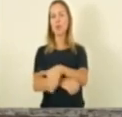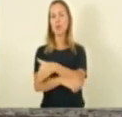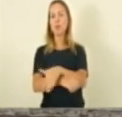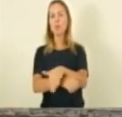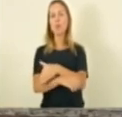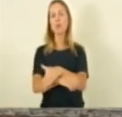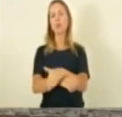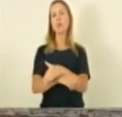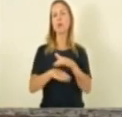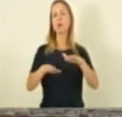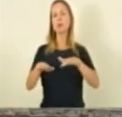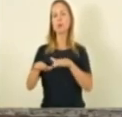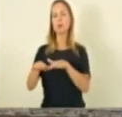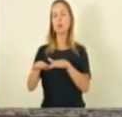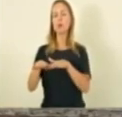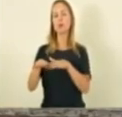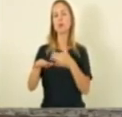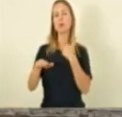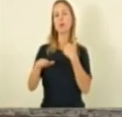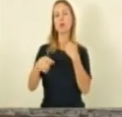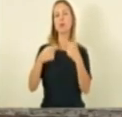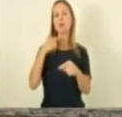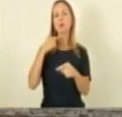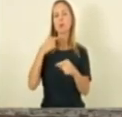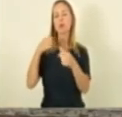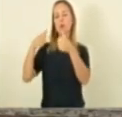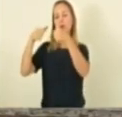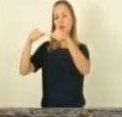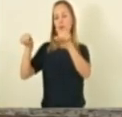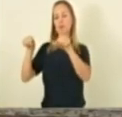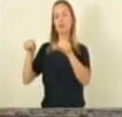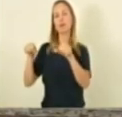públicos, publicados no ar digital do dia